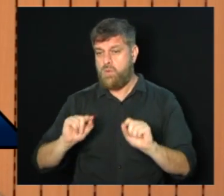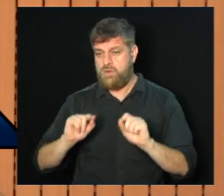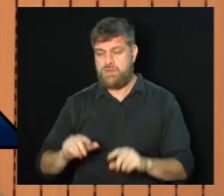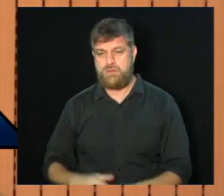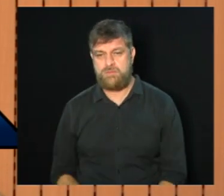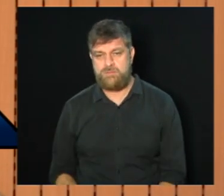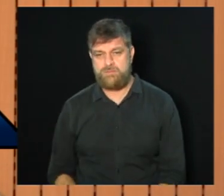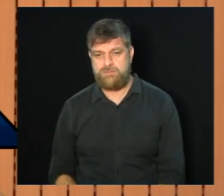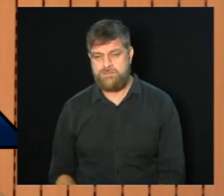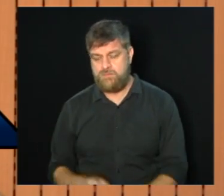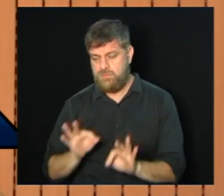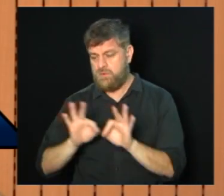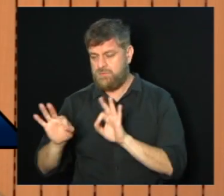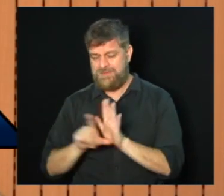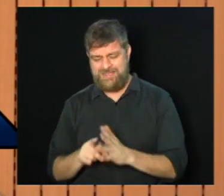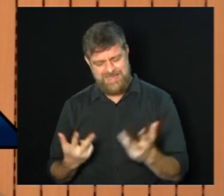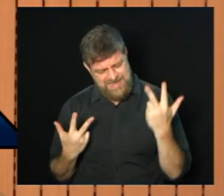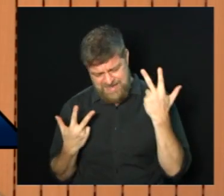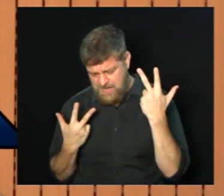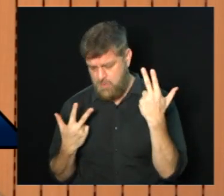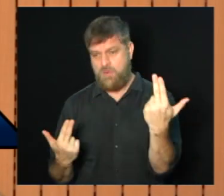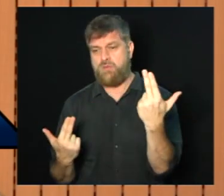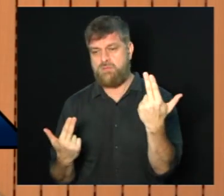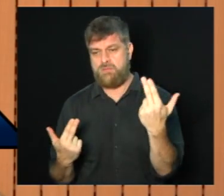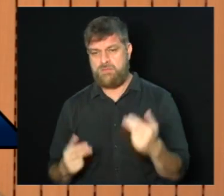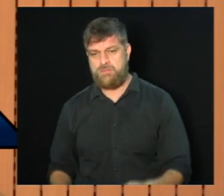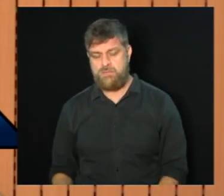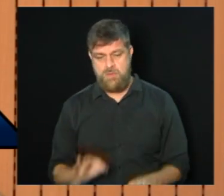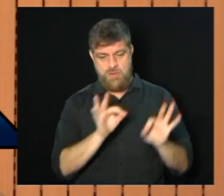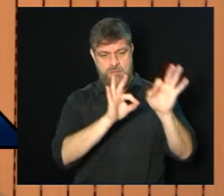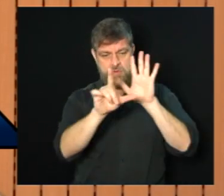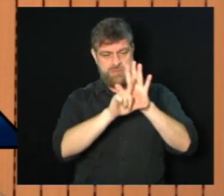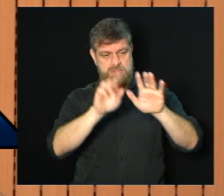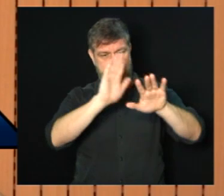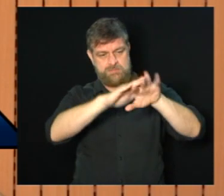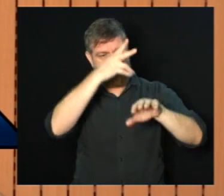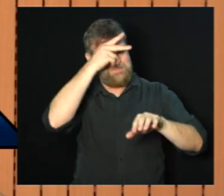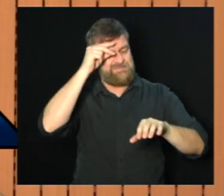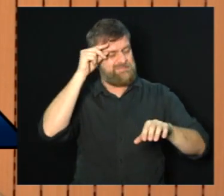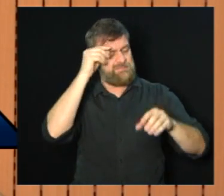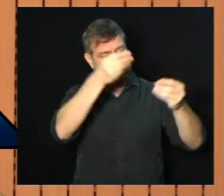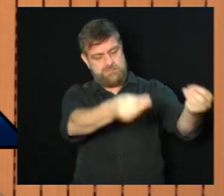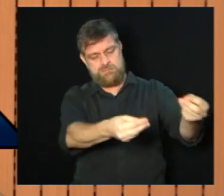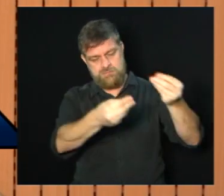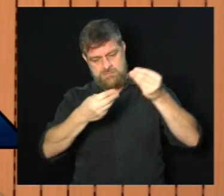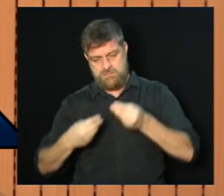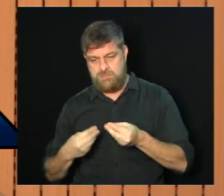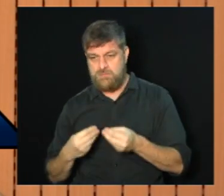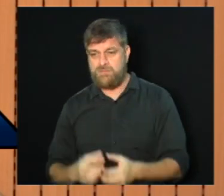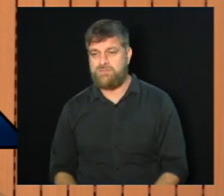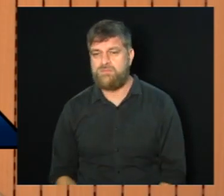projeto idêntico ao projeto apresentado pelo Poder Executivo.